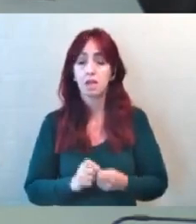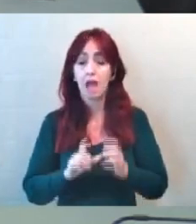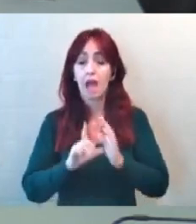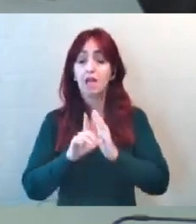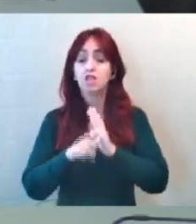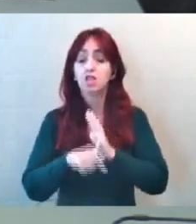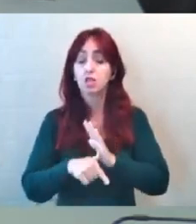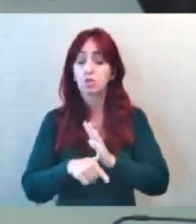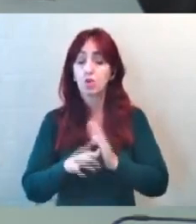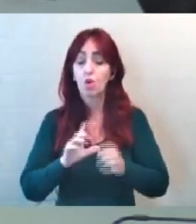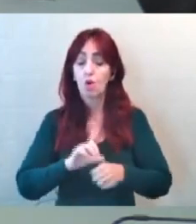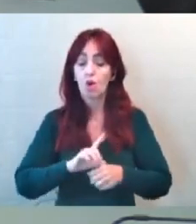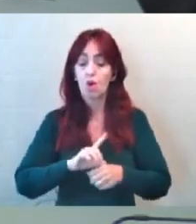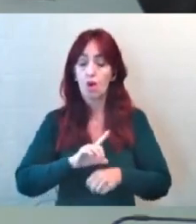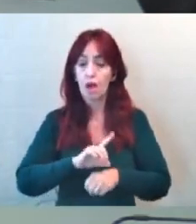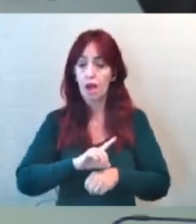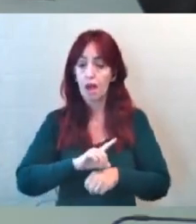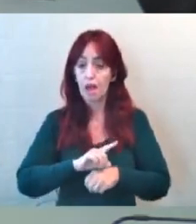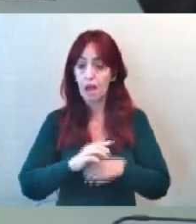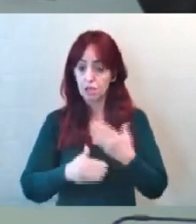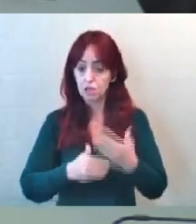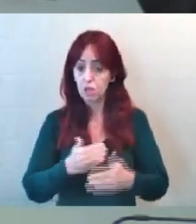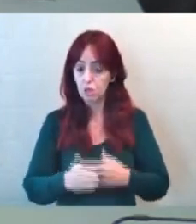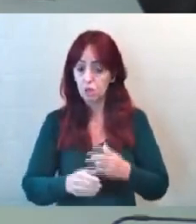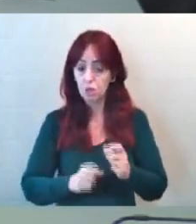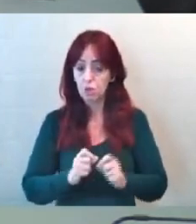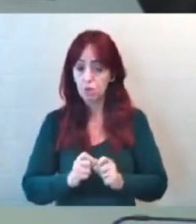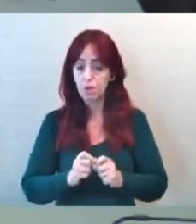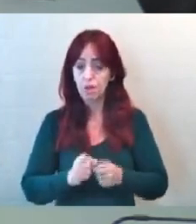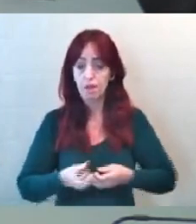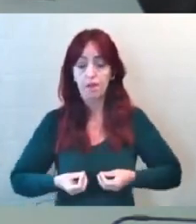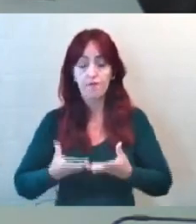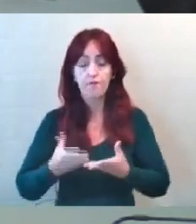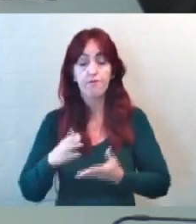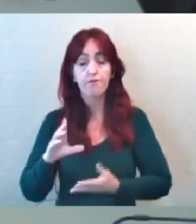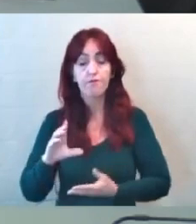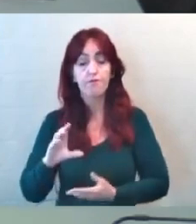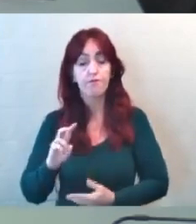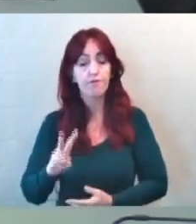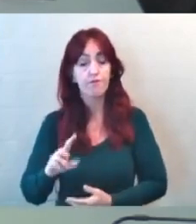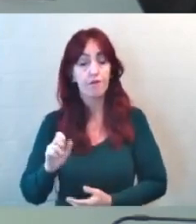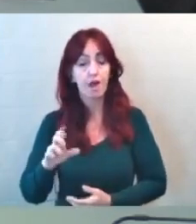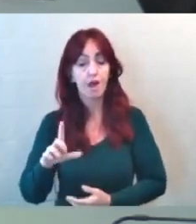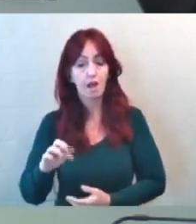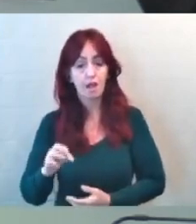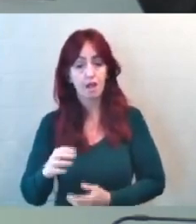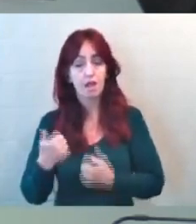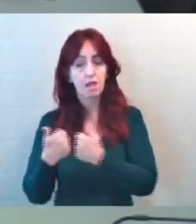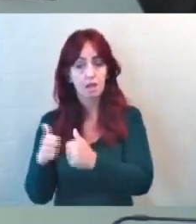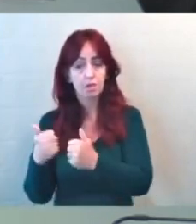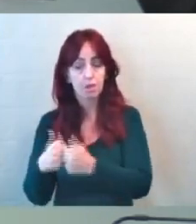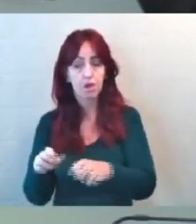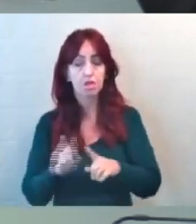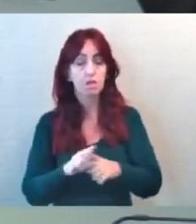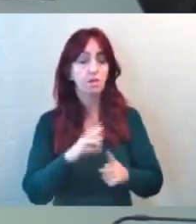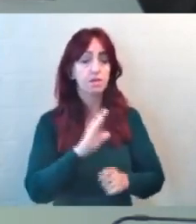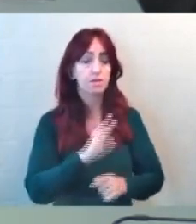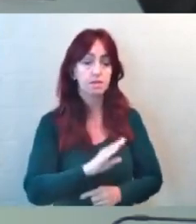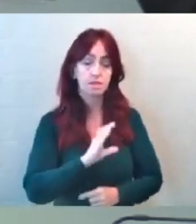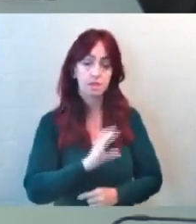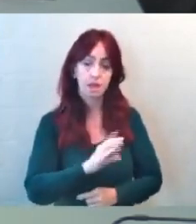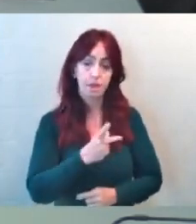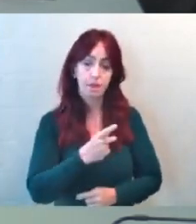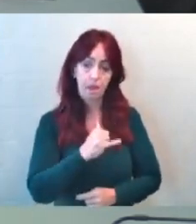Transporte nenhum, porque não existe controle de crédito sobre Vale Transporte. A CPI da Caixa Preta da BH Trans mostrou